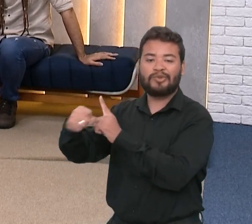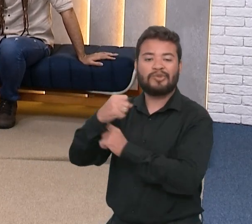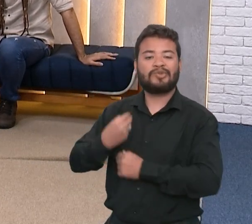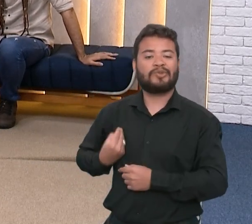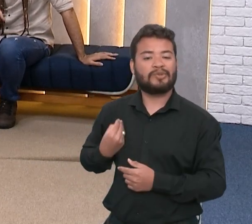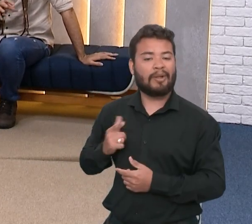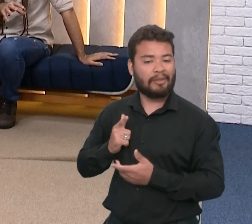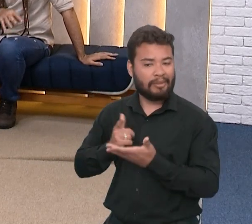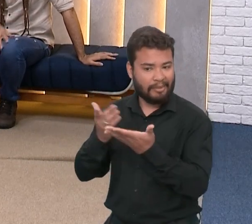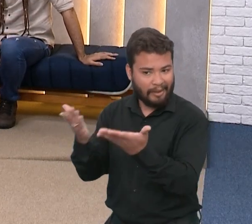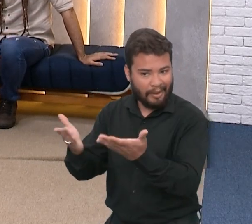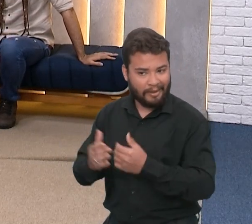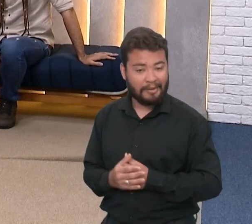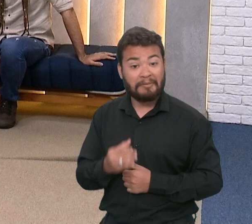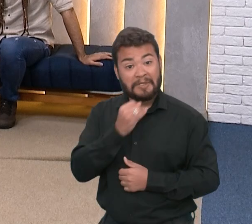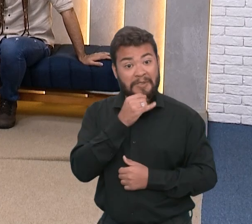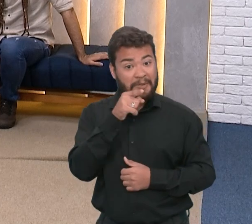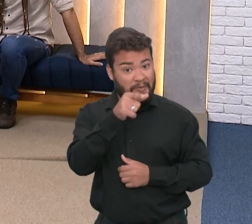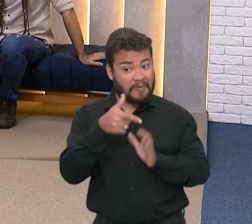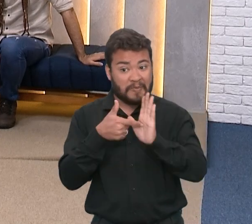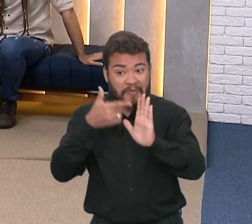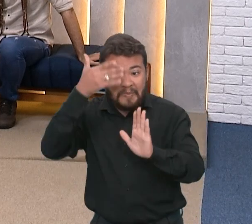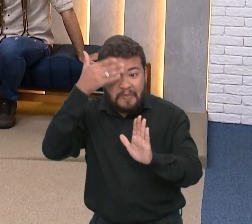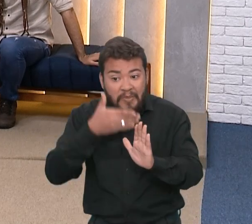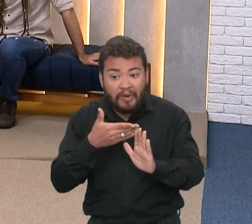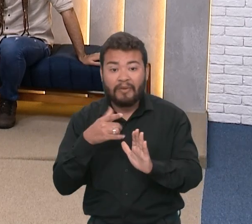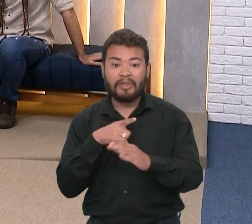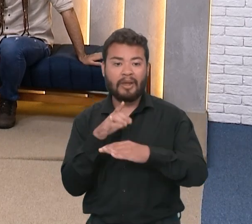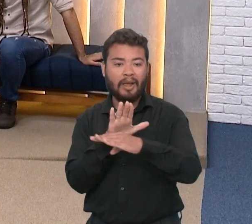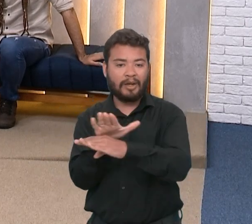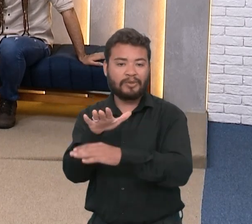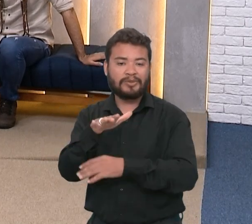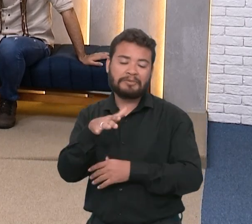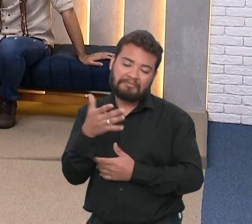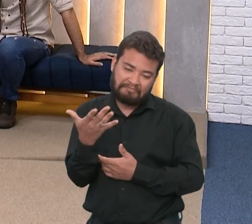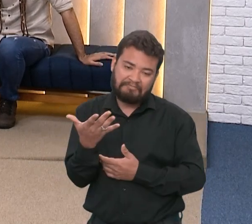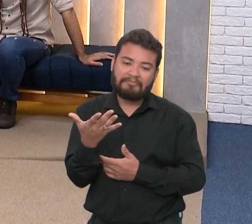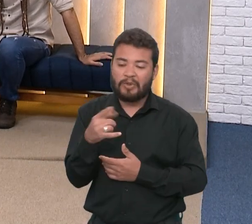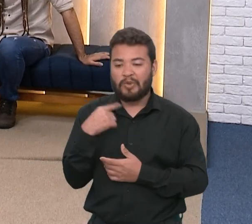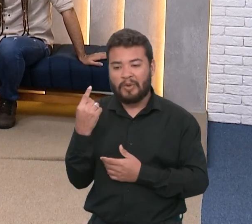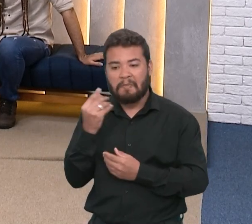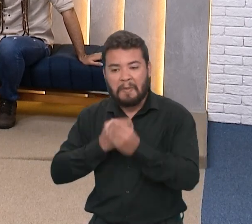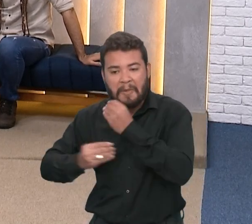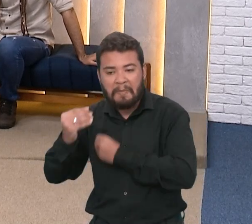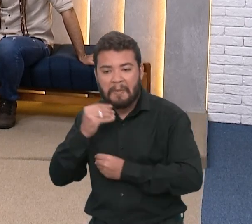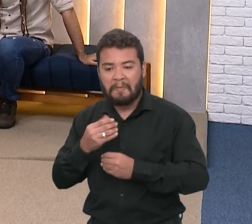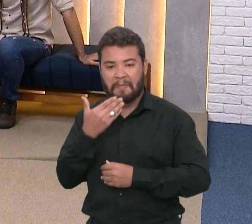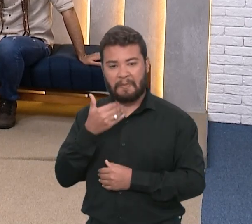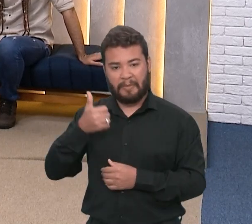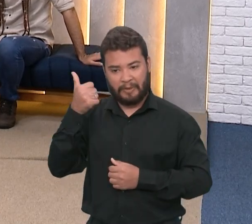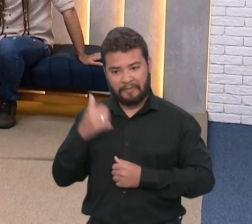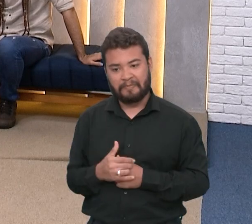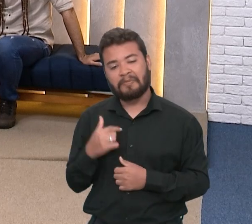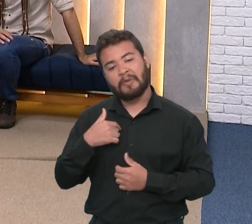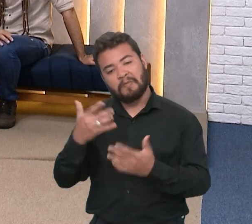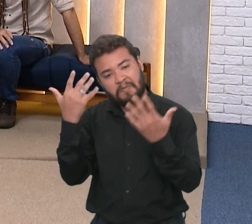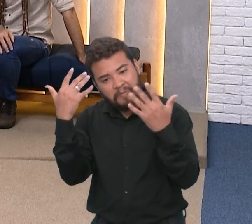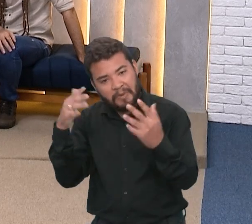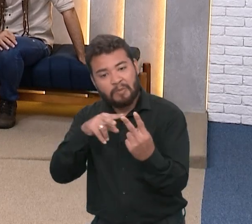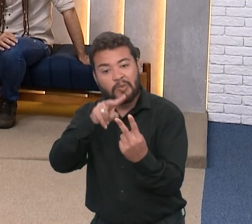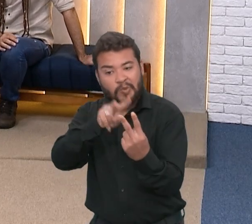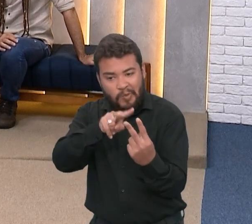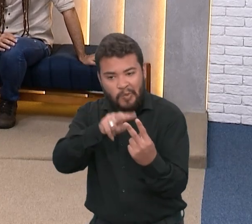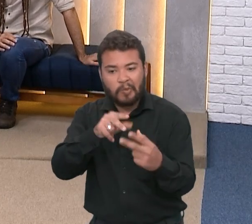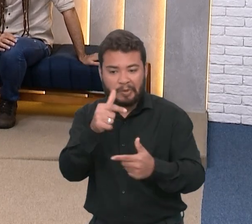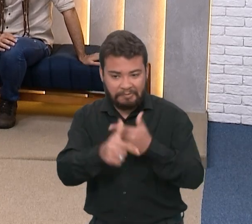caso específico, na mesa mesmo da gente, nos alimentos. Então, parabenizo aqui tanto o professor Jadson quanto o Pedro